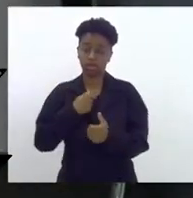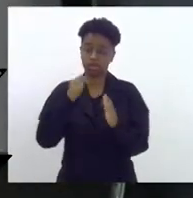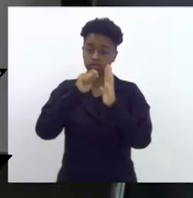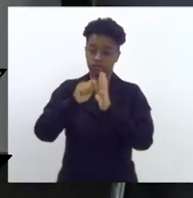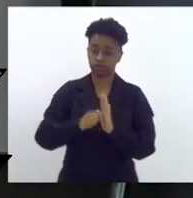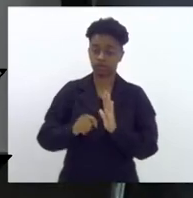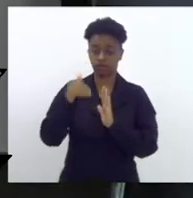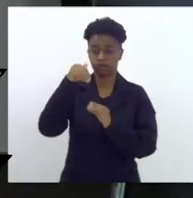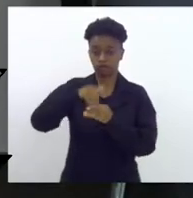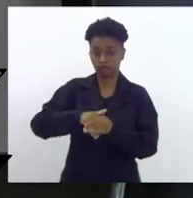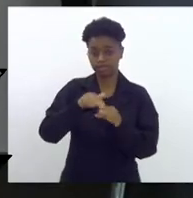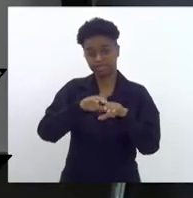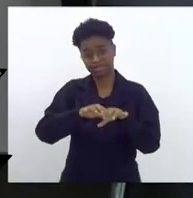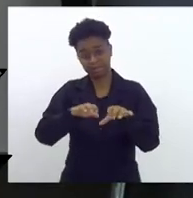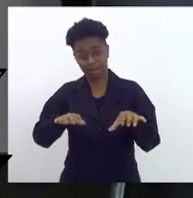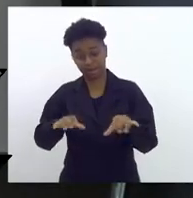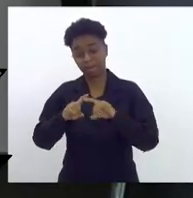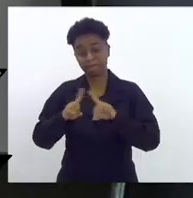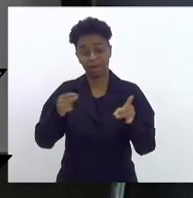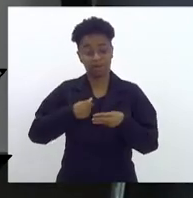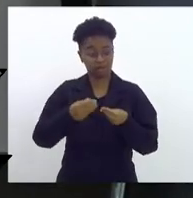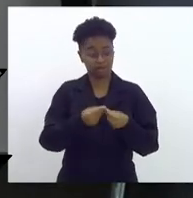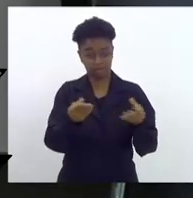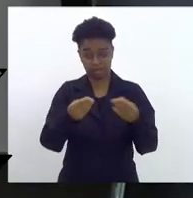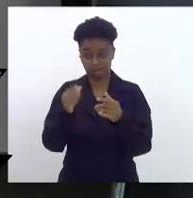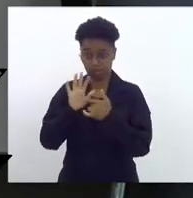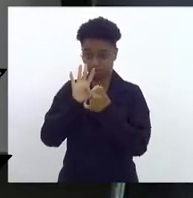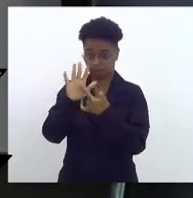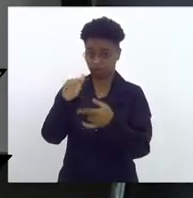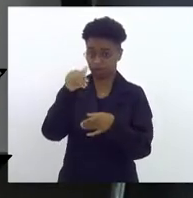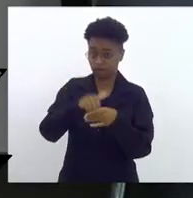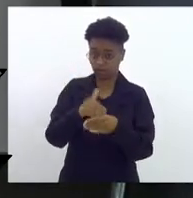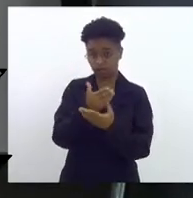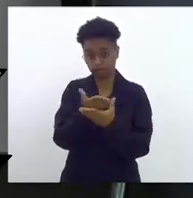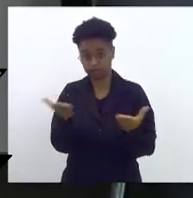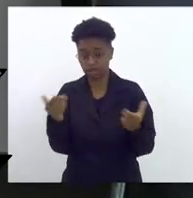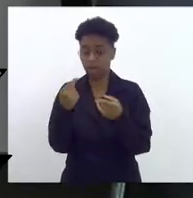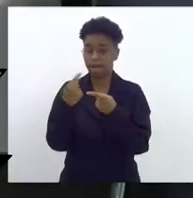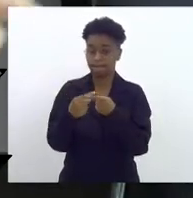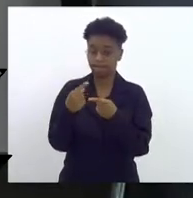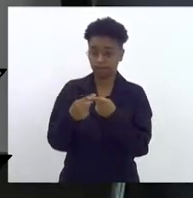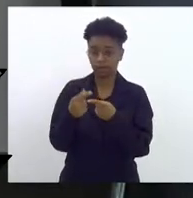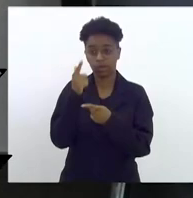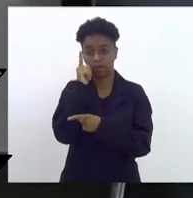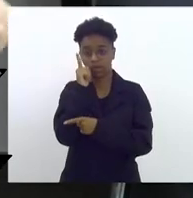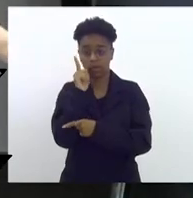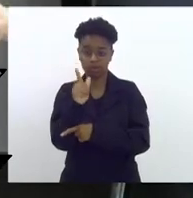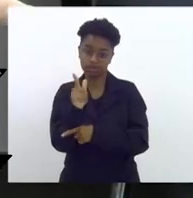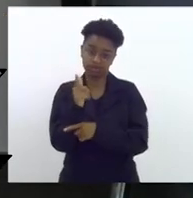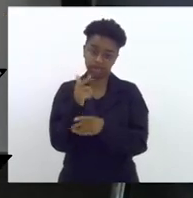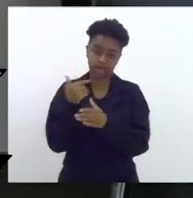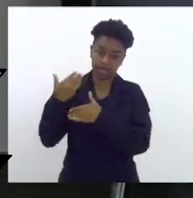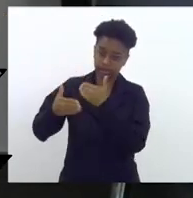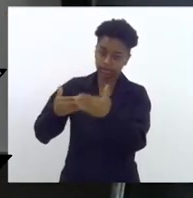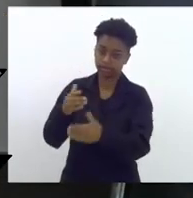separado mas de distribuir esse voto inclusive para vossa excelência exatamente para ganhar perfeito